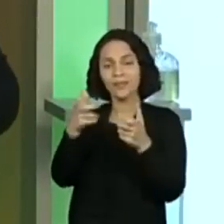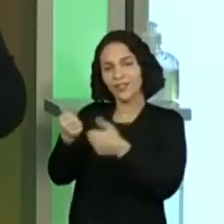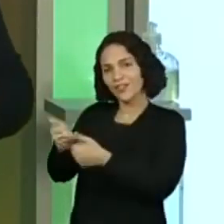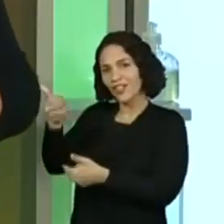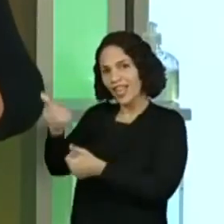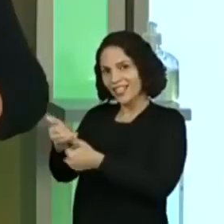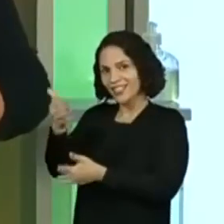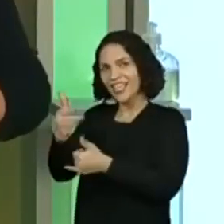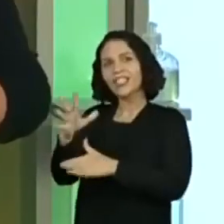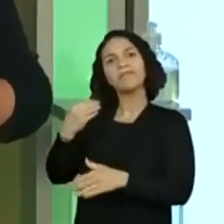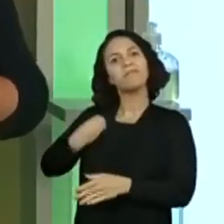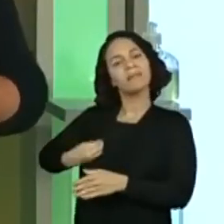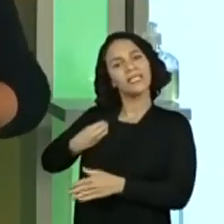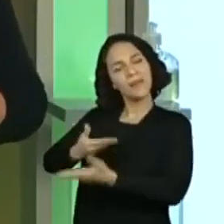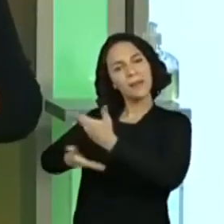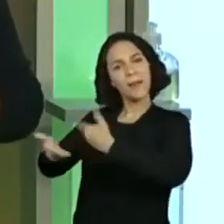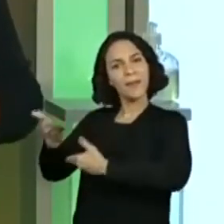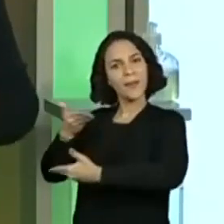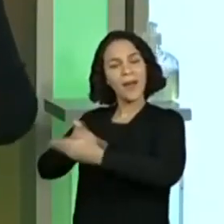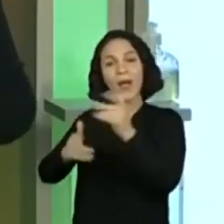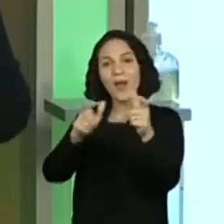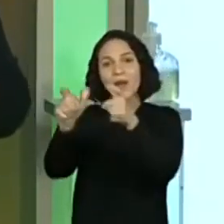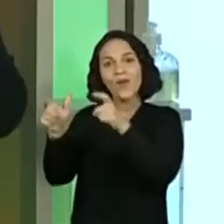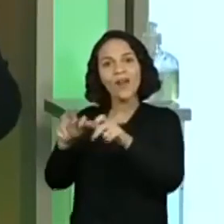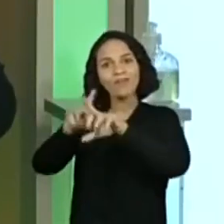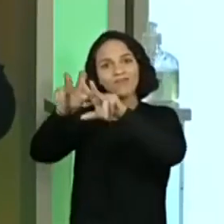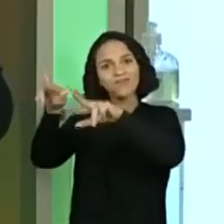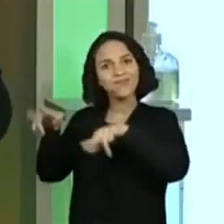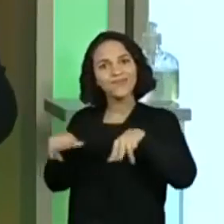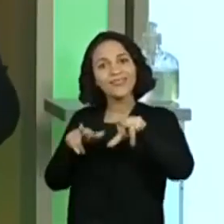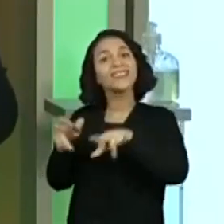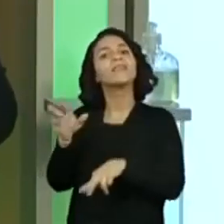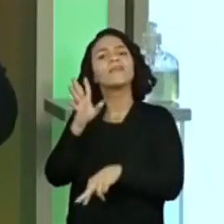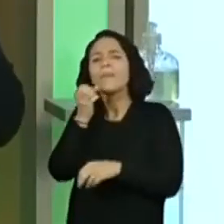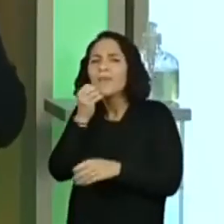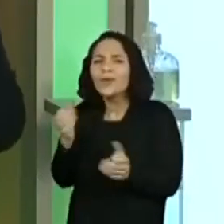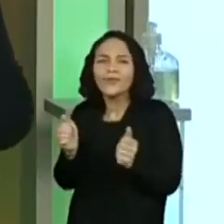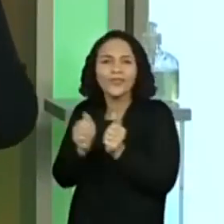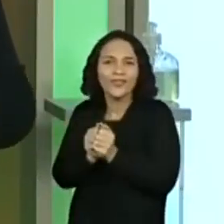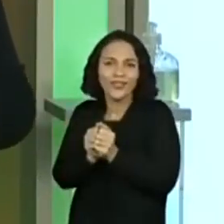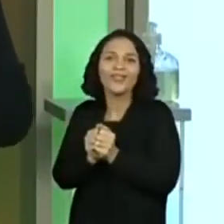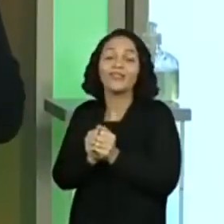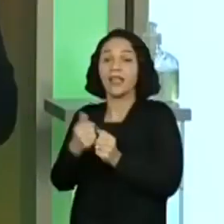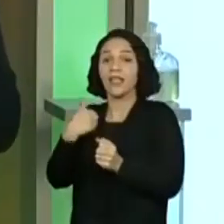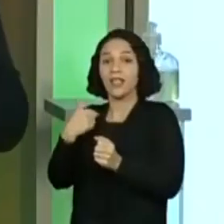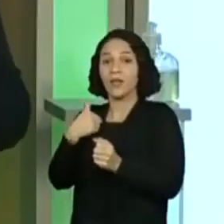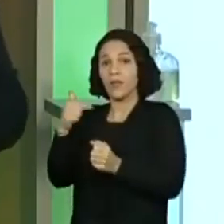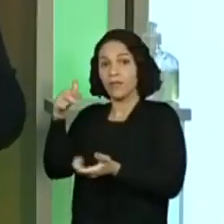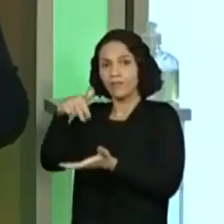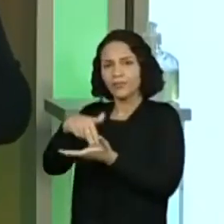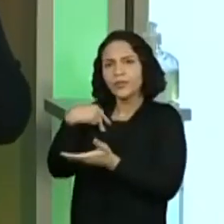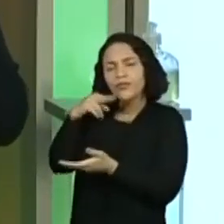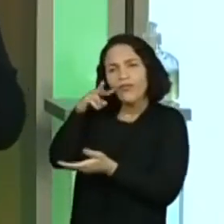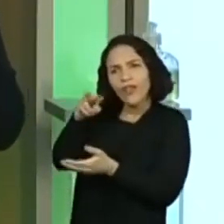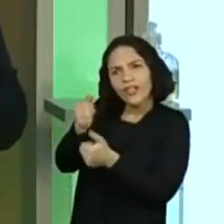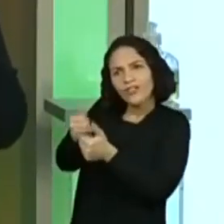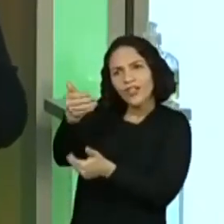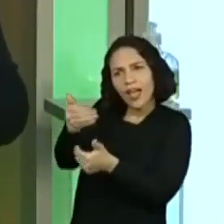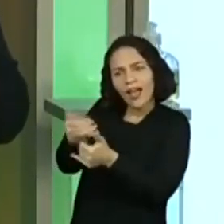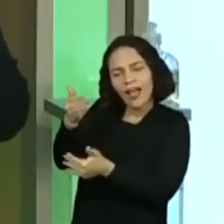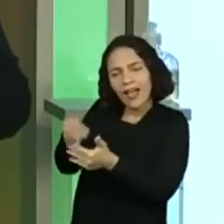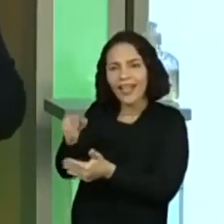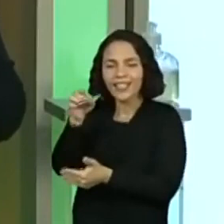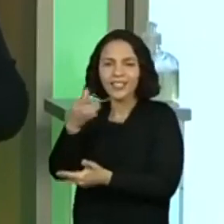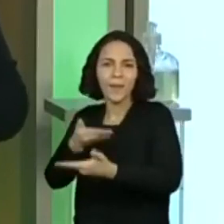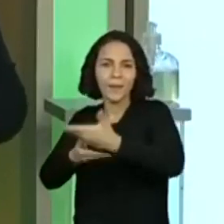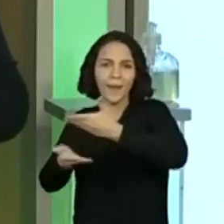chat muitas pessoas participando de diversos lugares. É muito bom tê-los conosco e estarei aqui de olho aí no chat